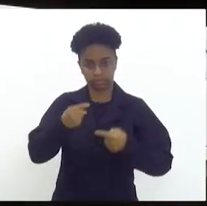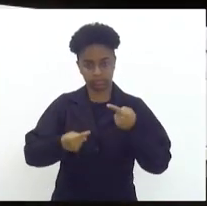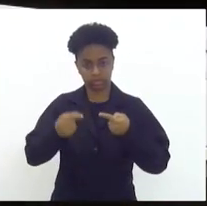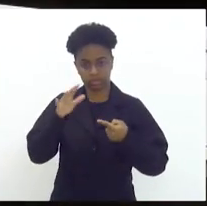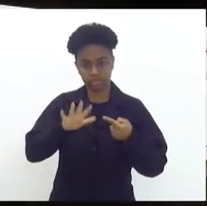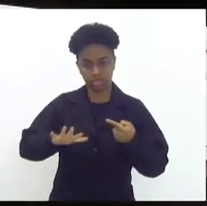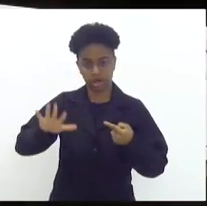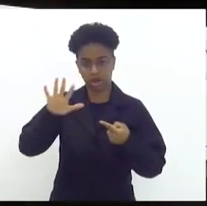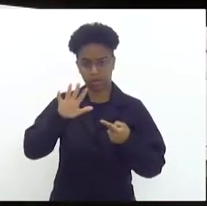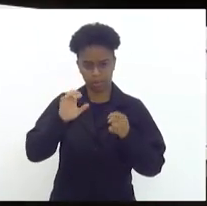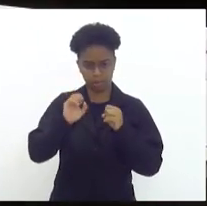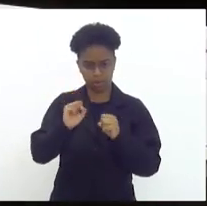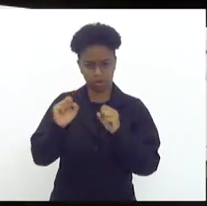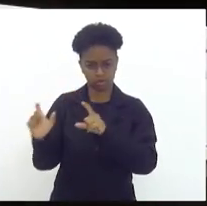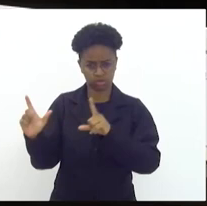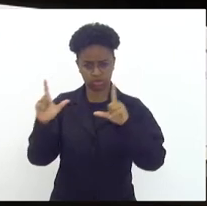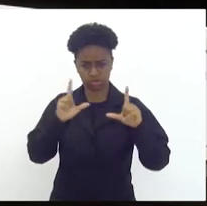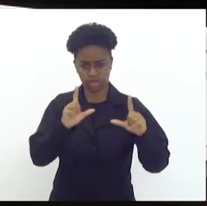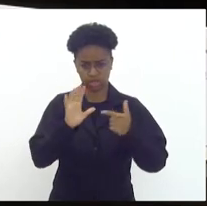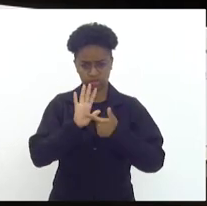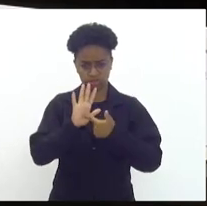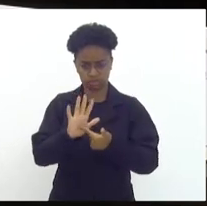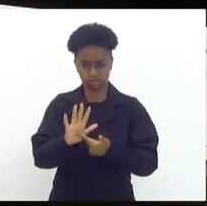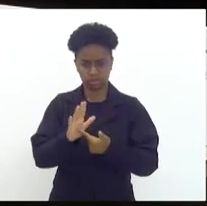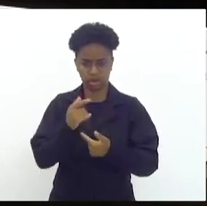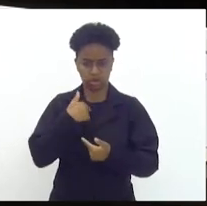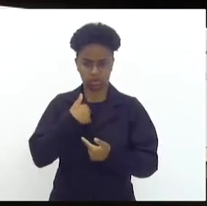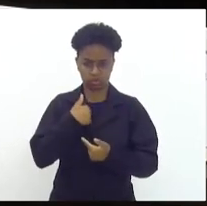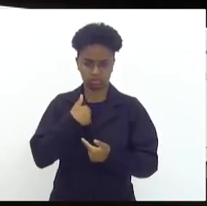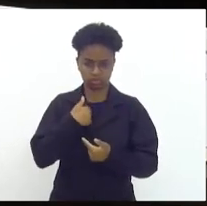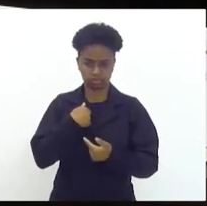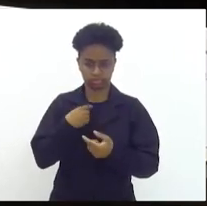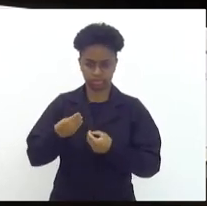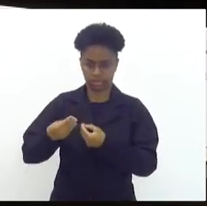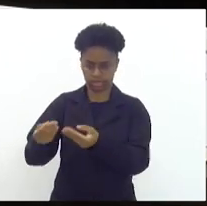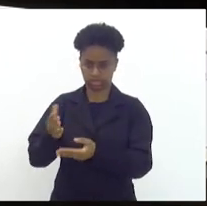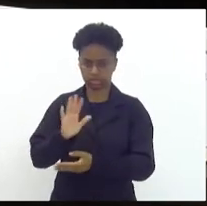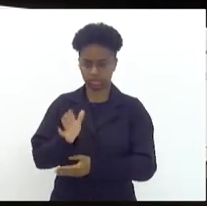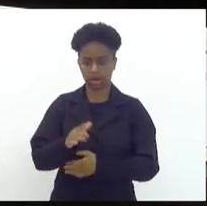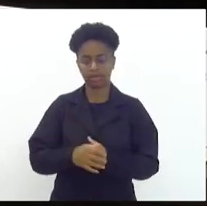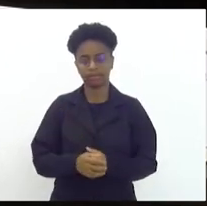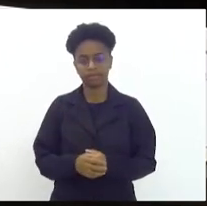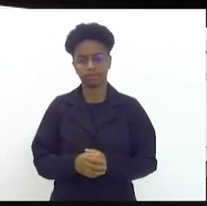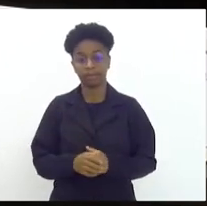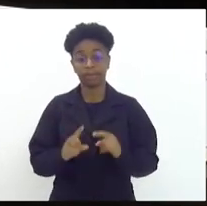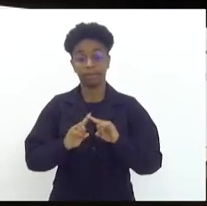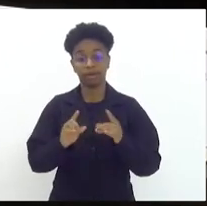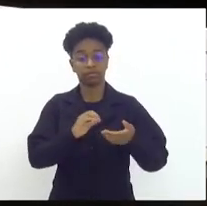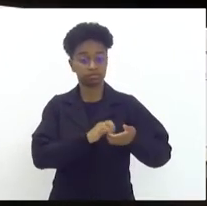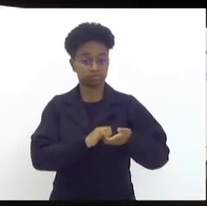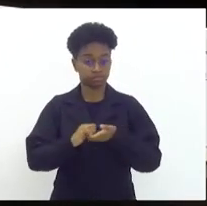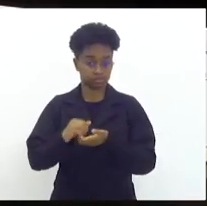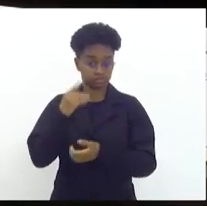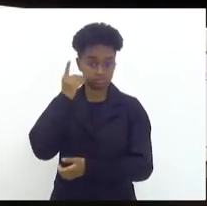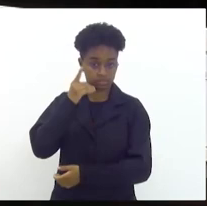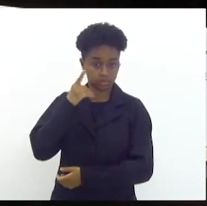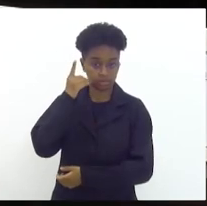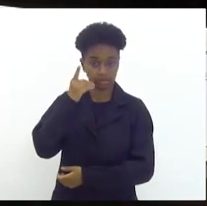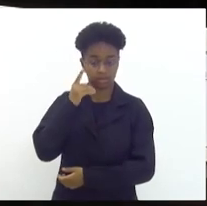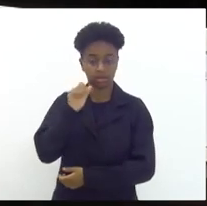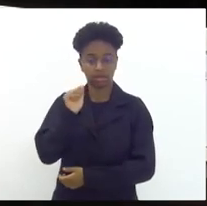a ver se podem botar aí uma apresentação que eu tinha trazido botar na tela mas enfim saudade do deputado